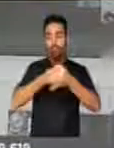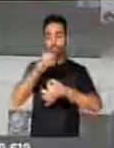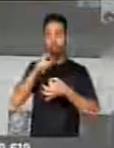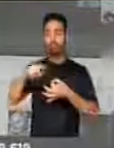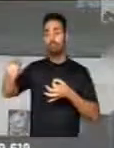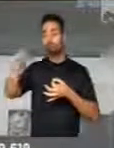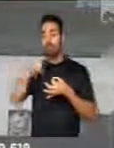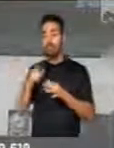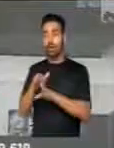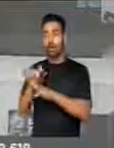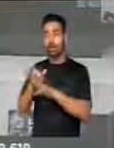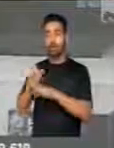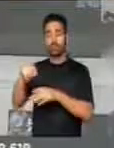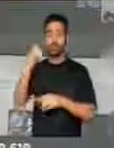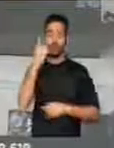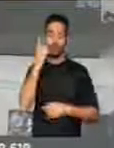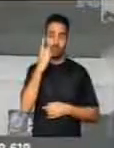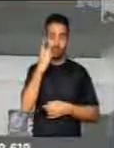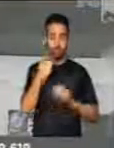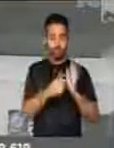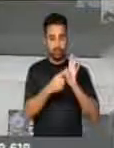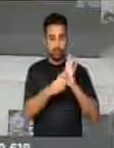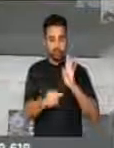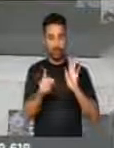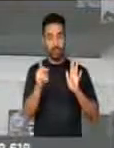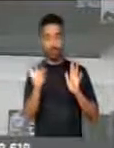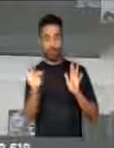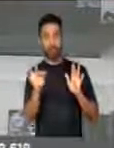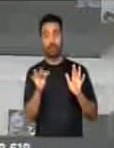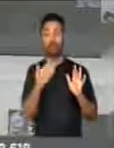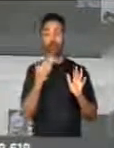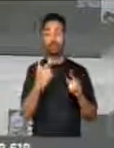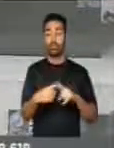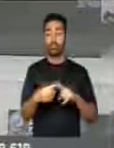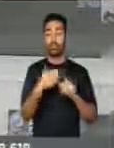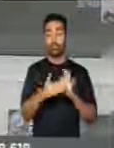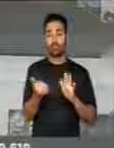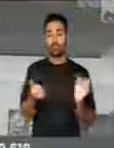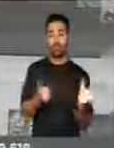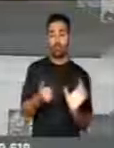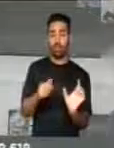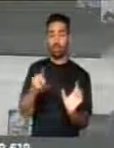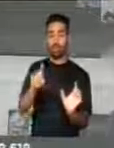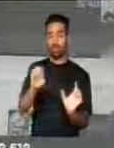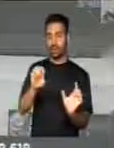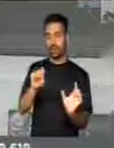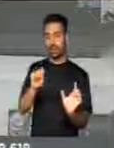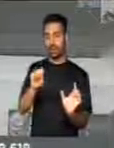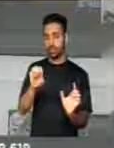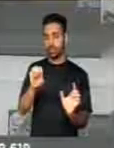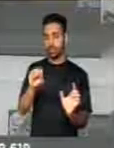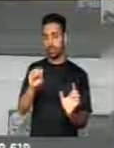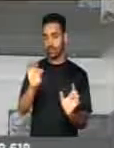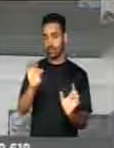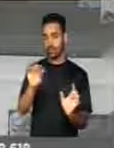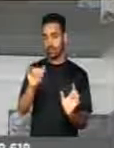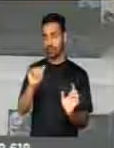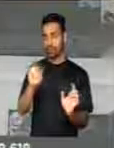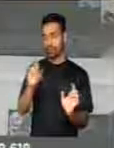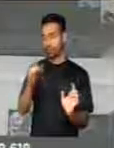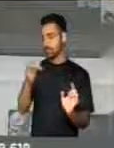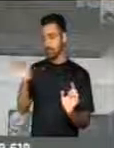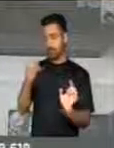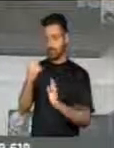com relação a um destaque apresentado pelo PT que pede a retirada da palavra desestatização do texto do projeto de